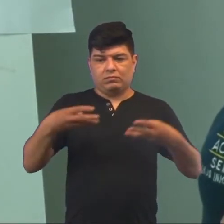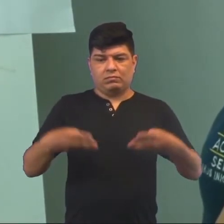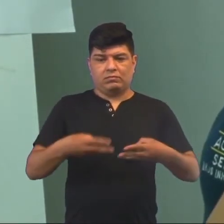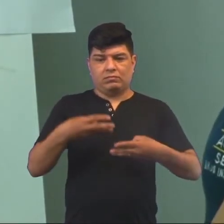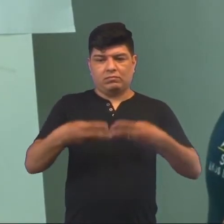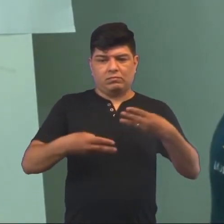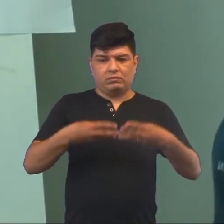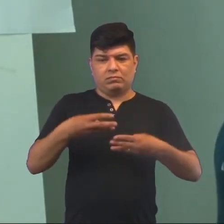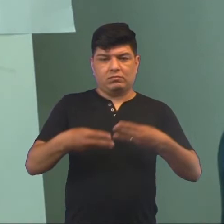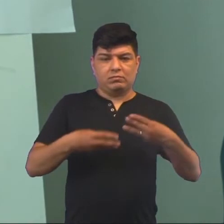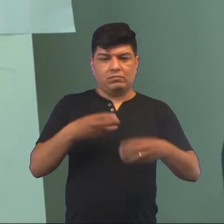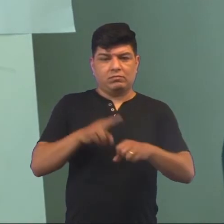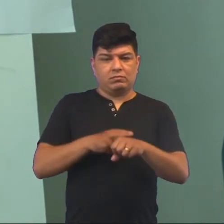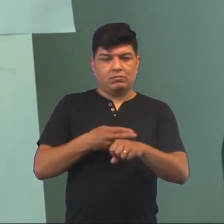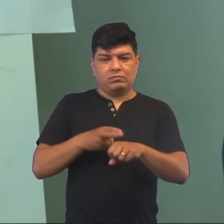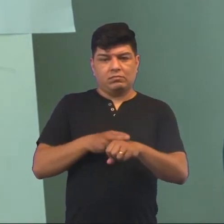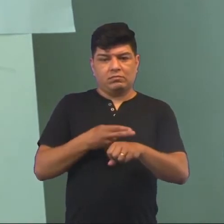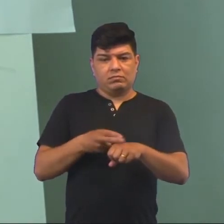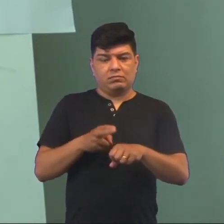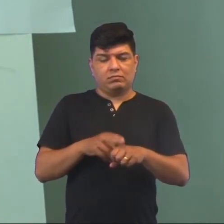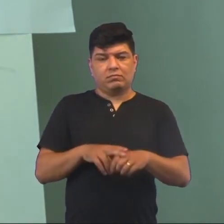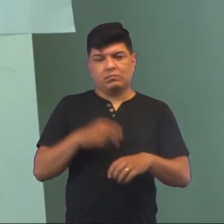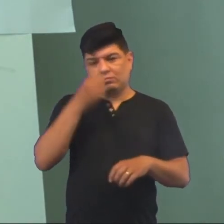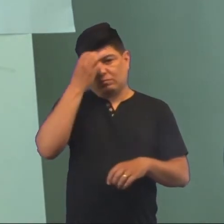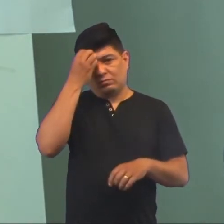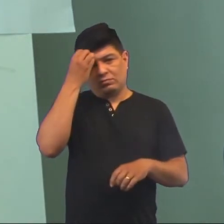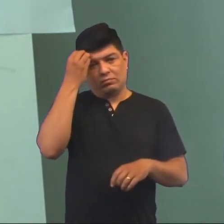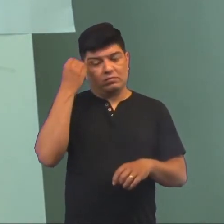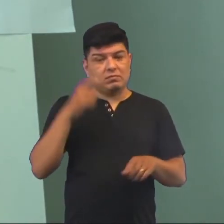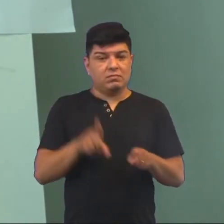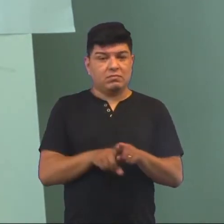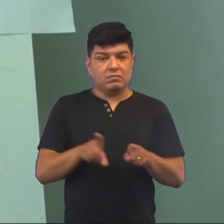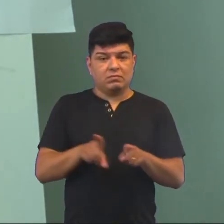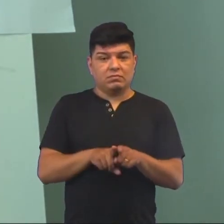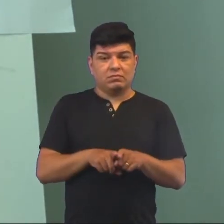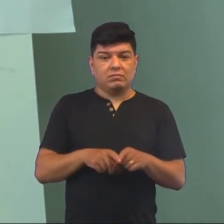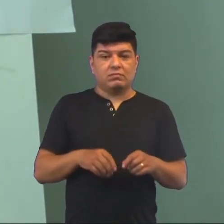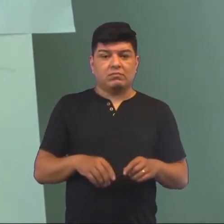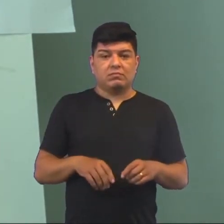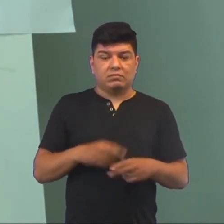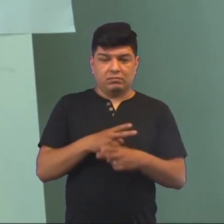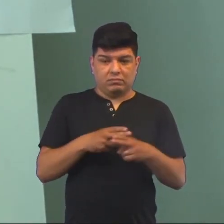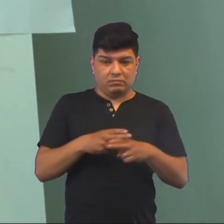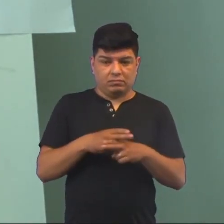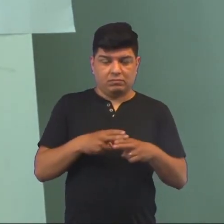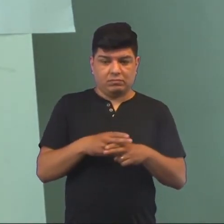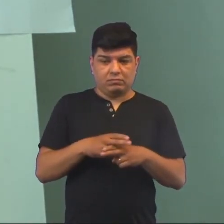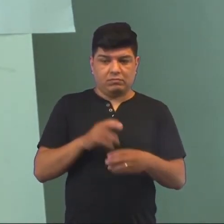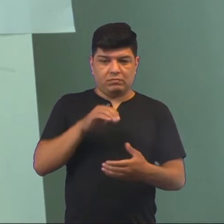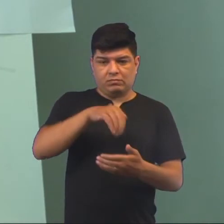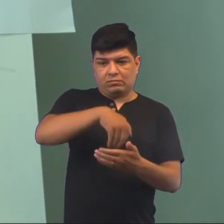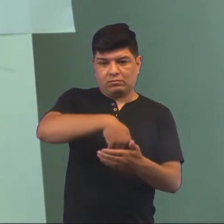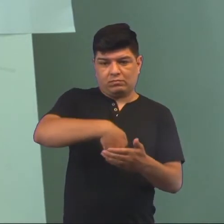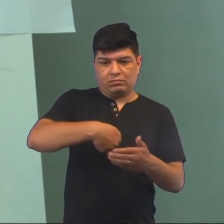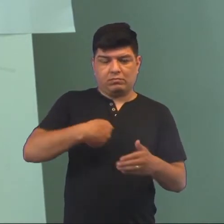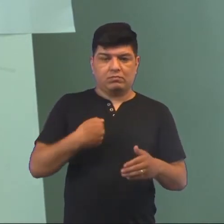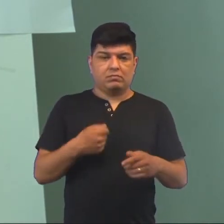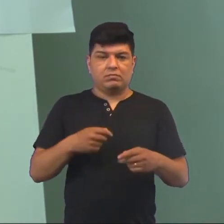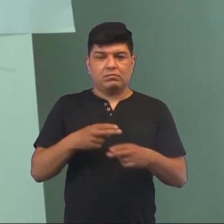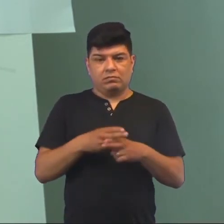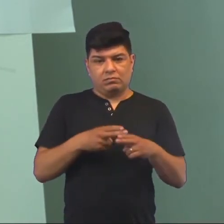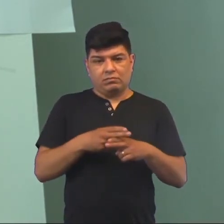de tomate, chocolate. Tá? Eu tenho aqui, ó, tipos de ferramentas, né? O trator,